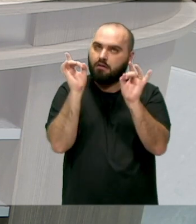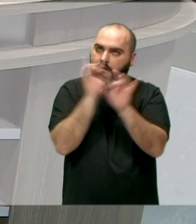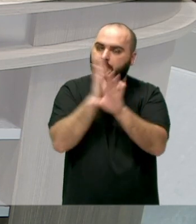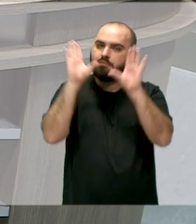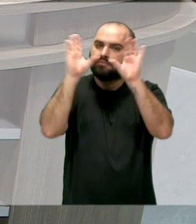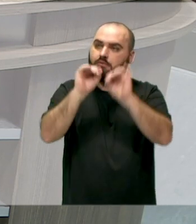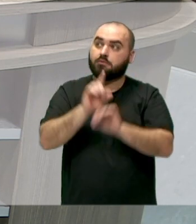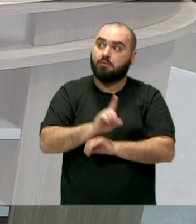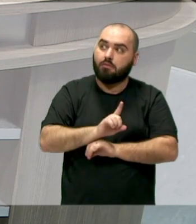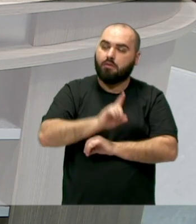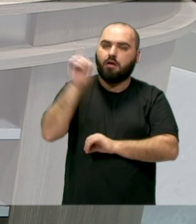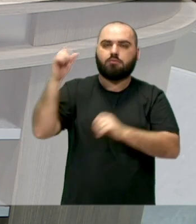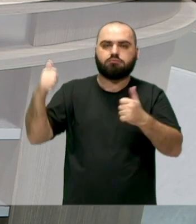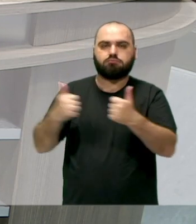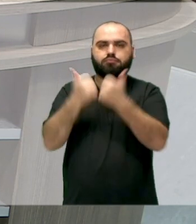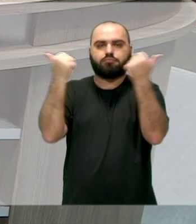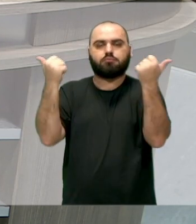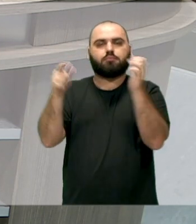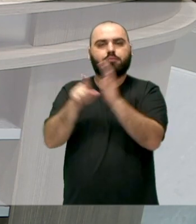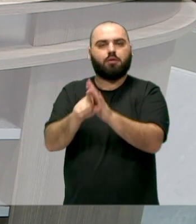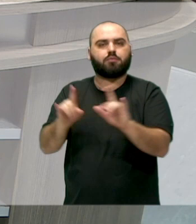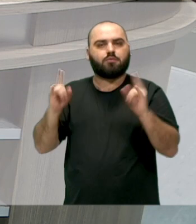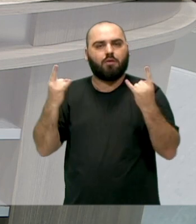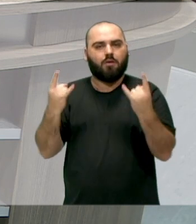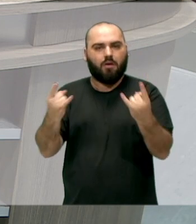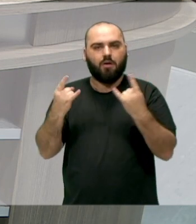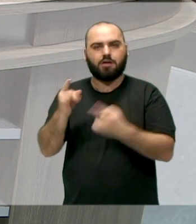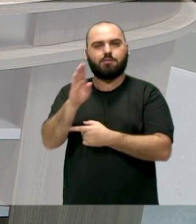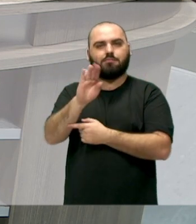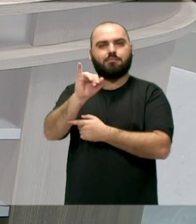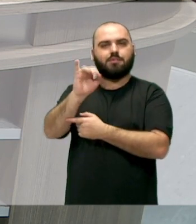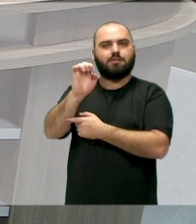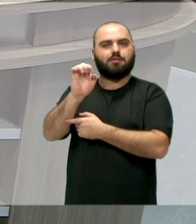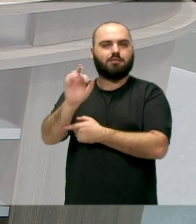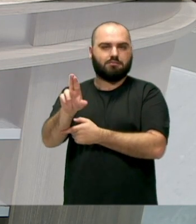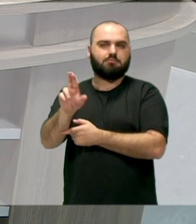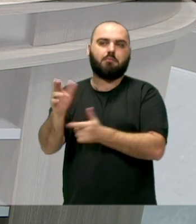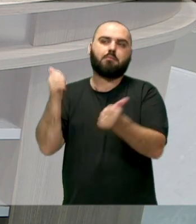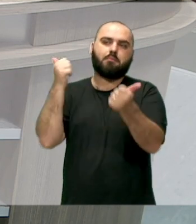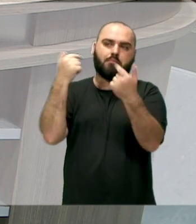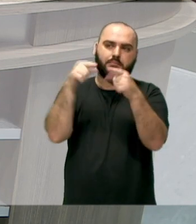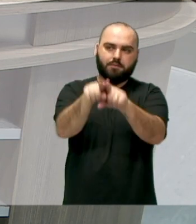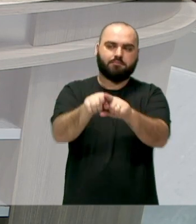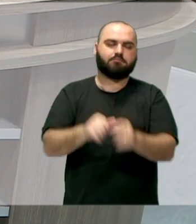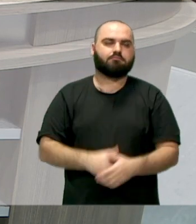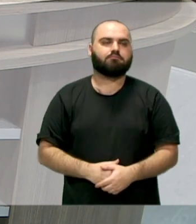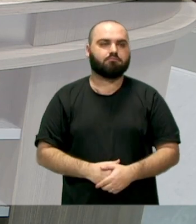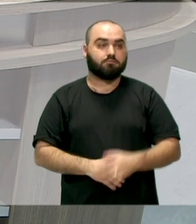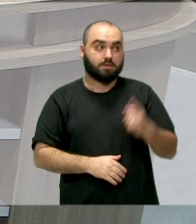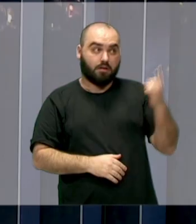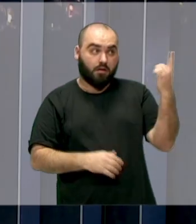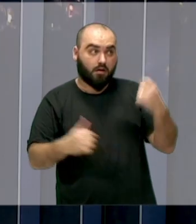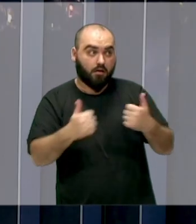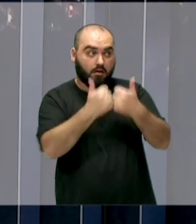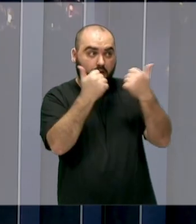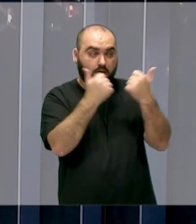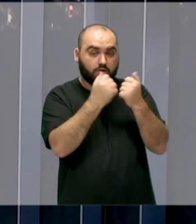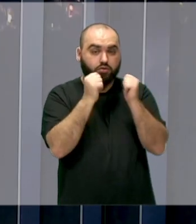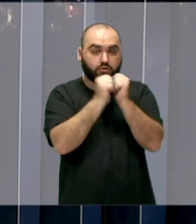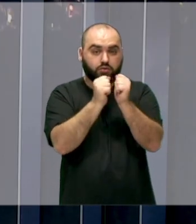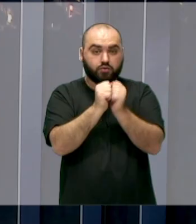Centro Eventos e com o Rock and Beer, que é um festival parceiro nosso também. Rock and Beer no Centro Eventos com o